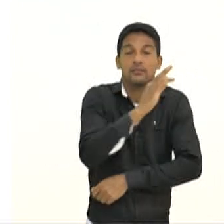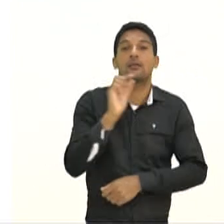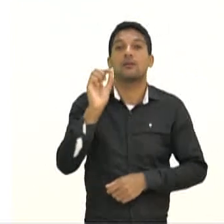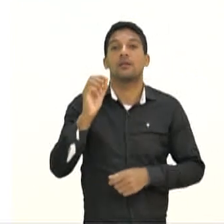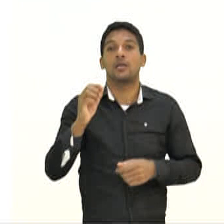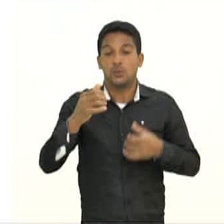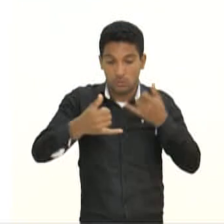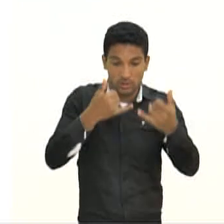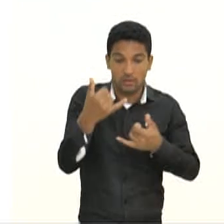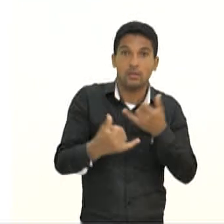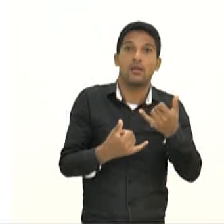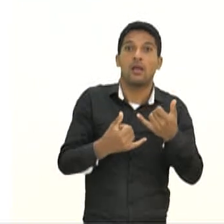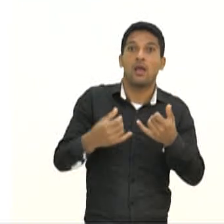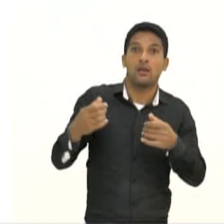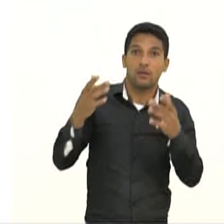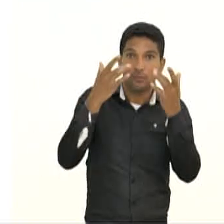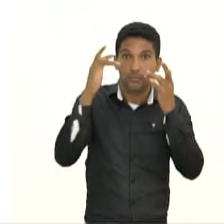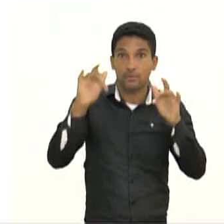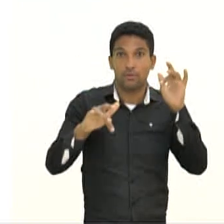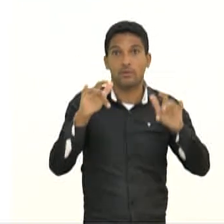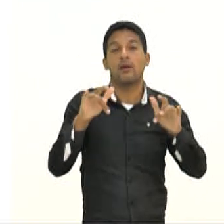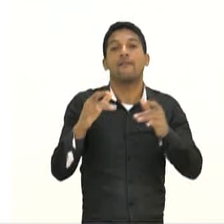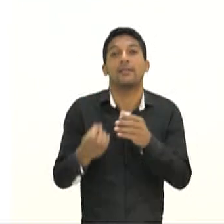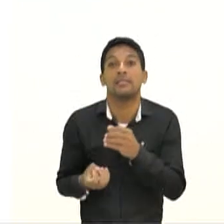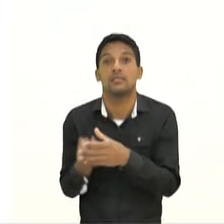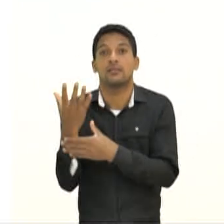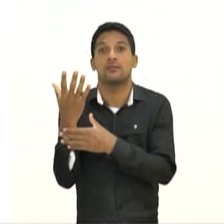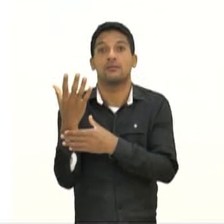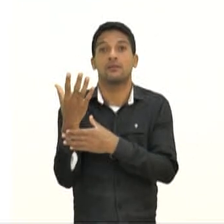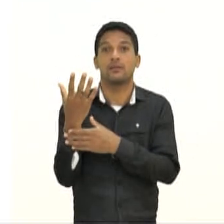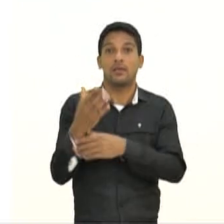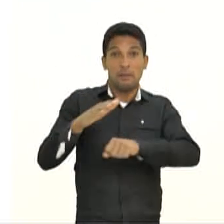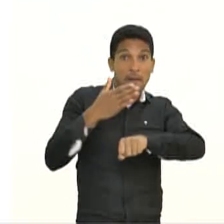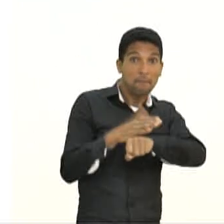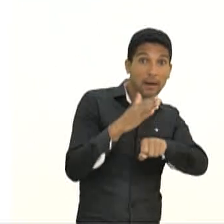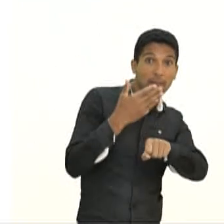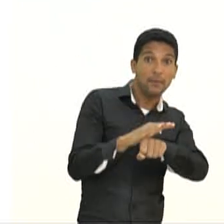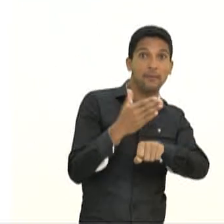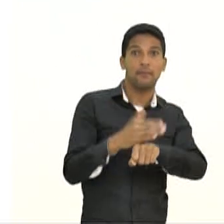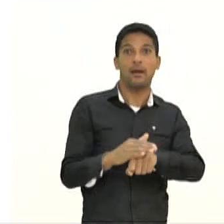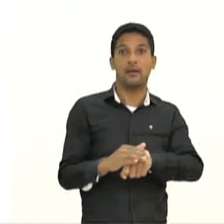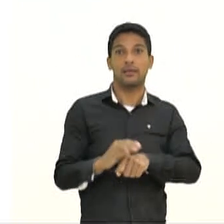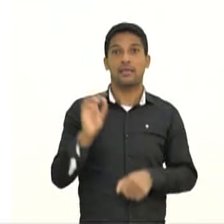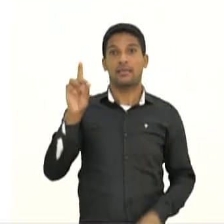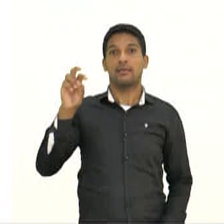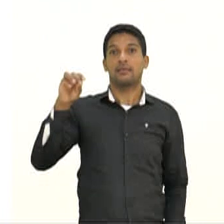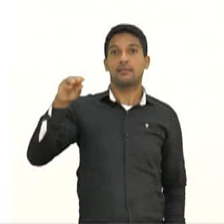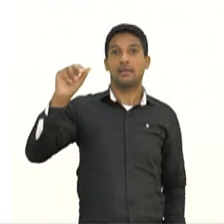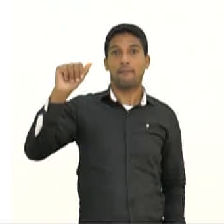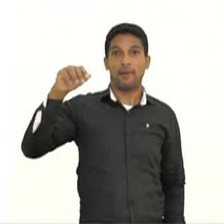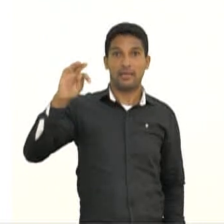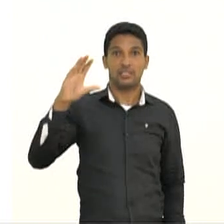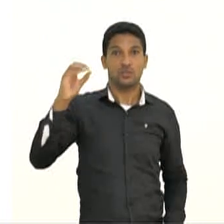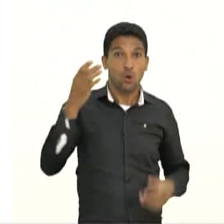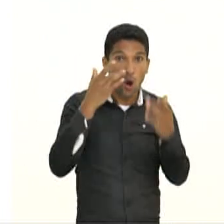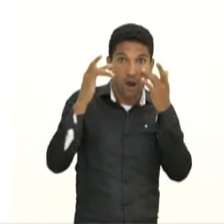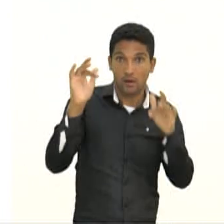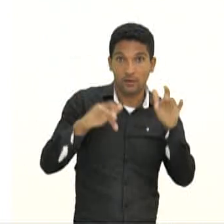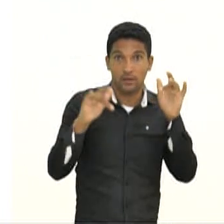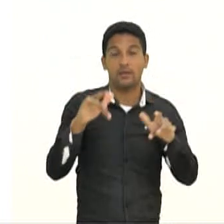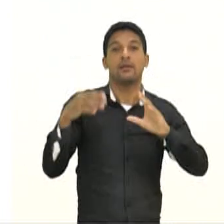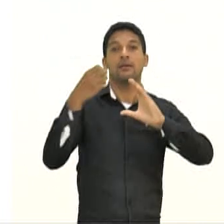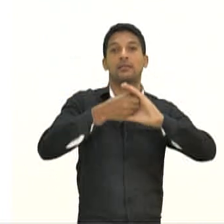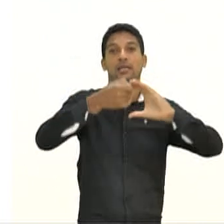que oportunizam a criação de exercícios dramáticos com características de improvisação e concentração, né? Então, como